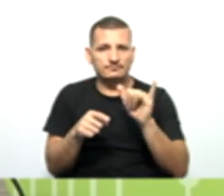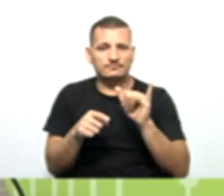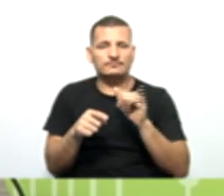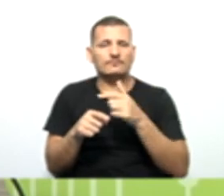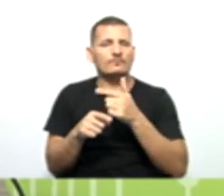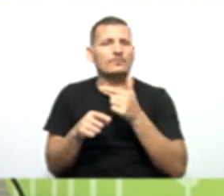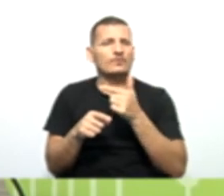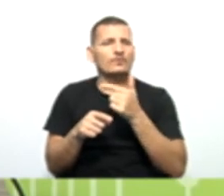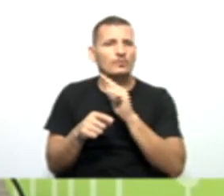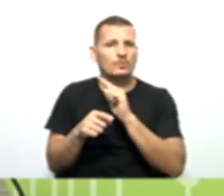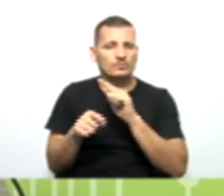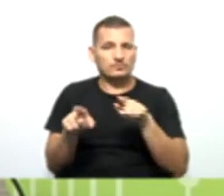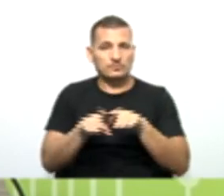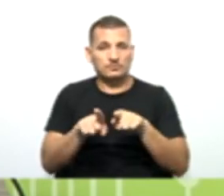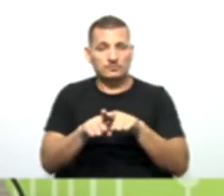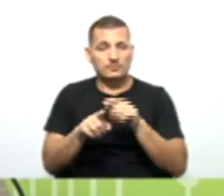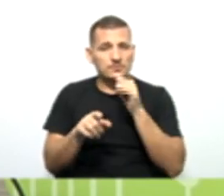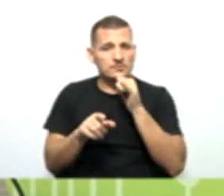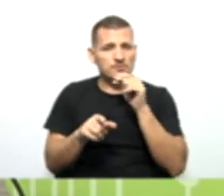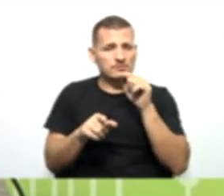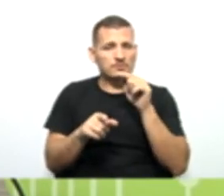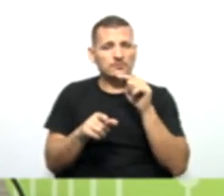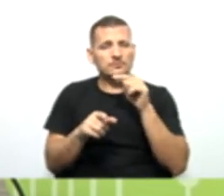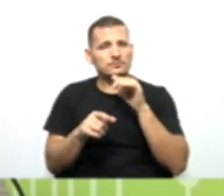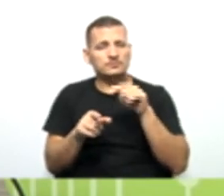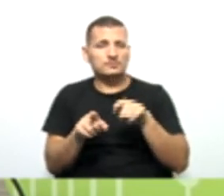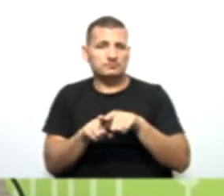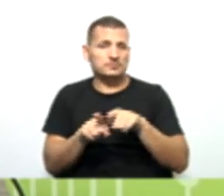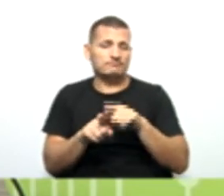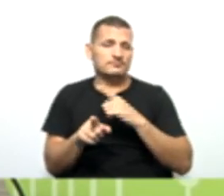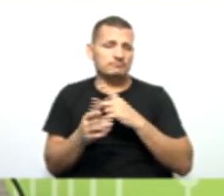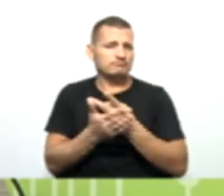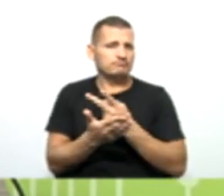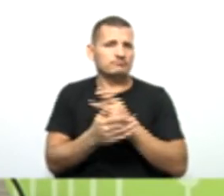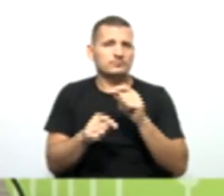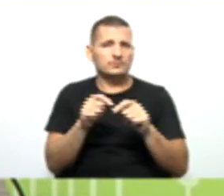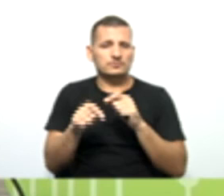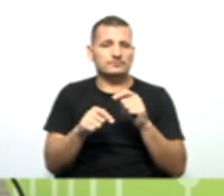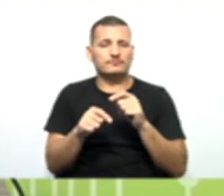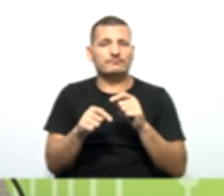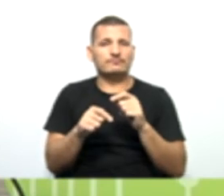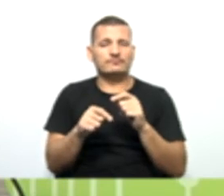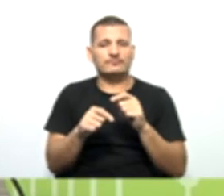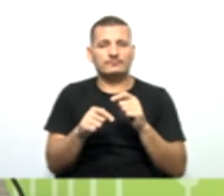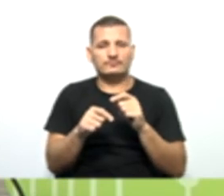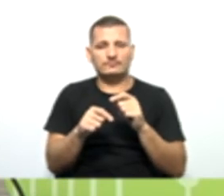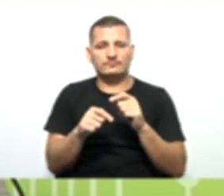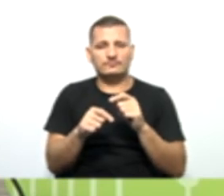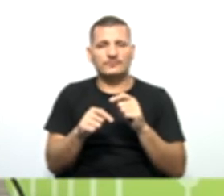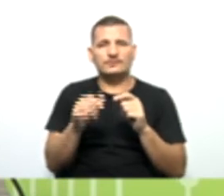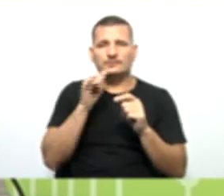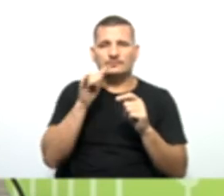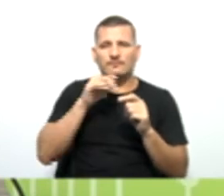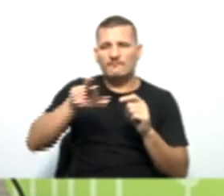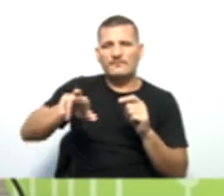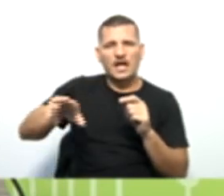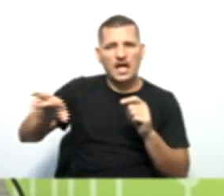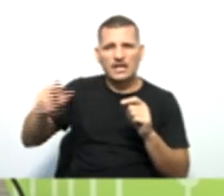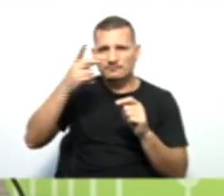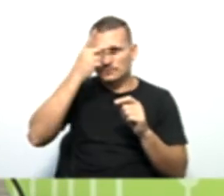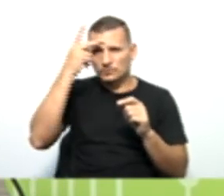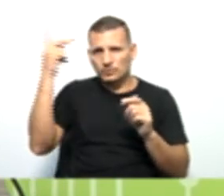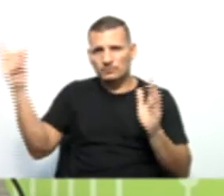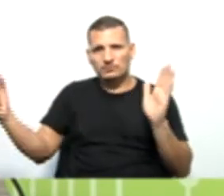Outra coisa, além de você não identificar, outra coisa que gera bastante erro é você colocar vários responsáveis para realizar uma tarefa. Tá?